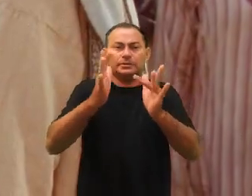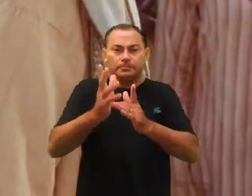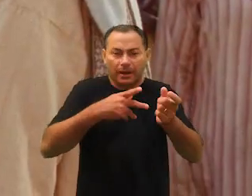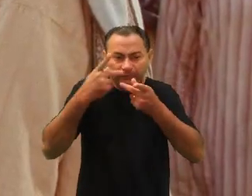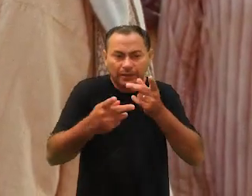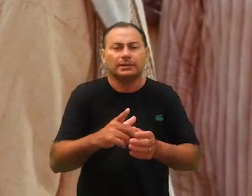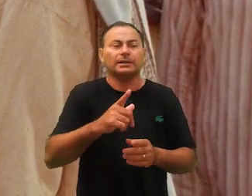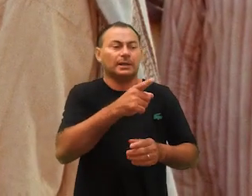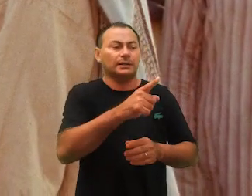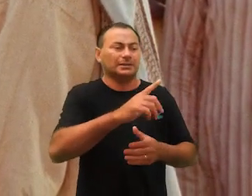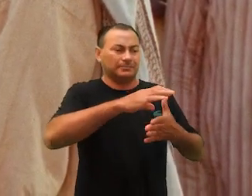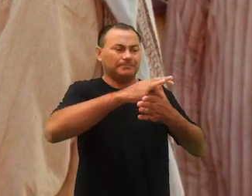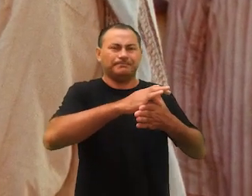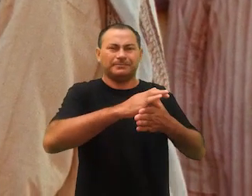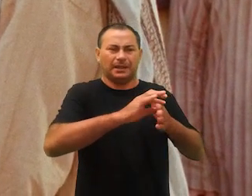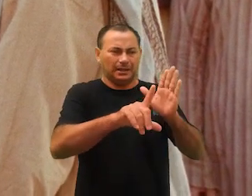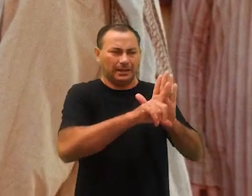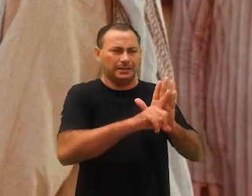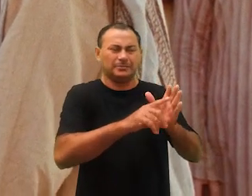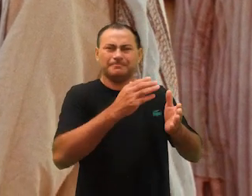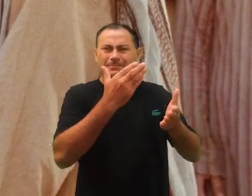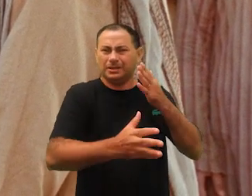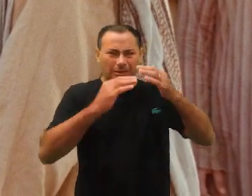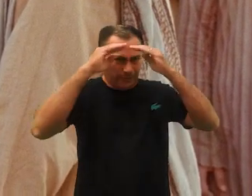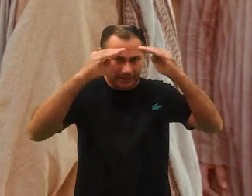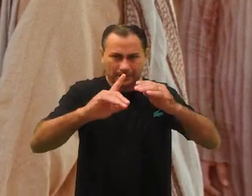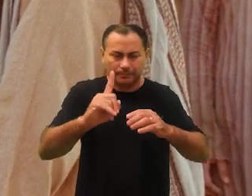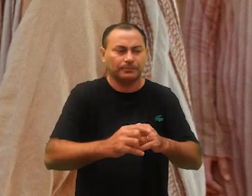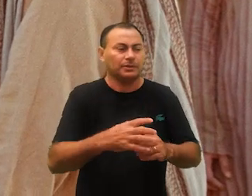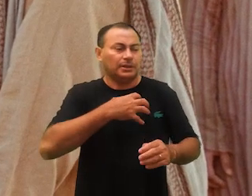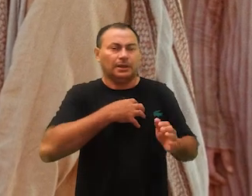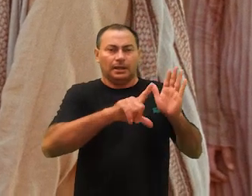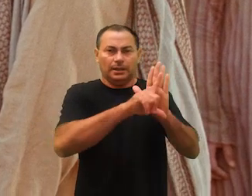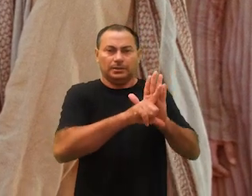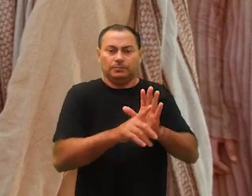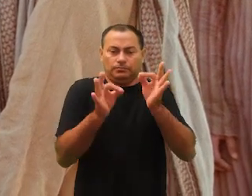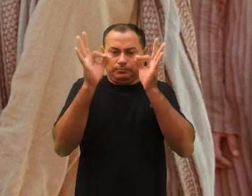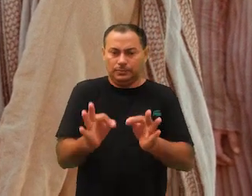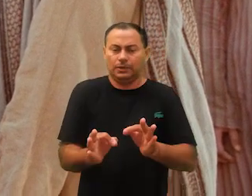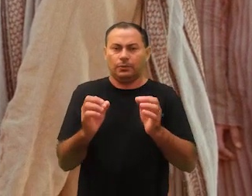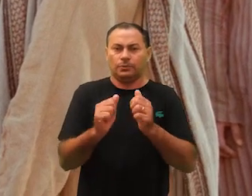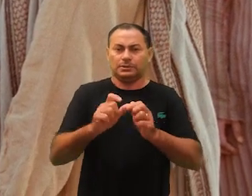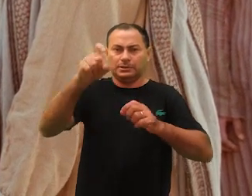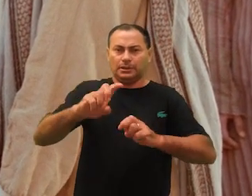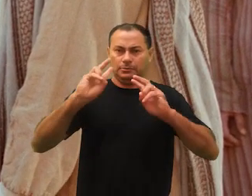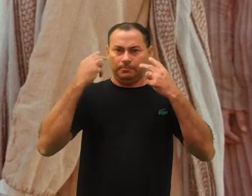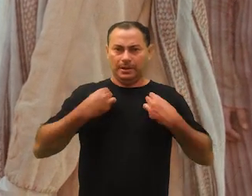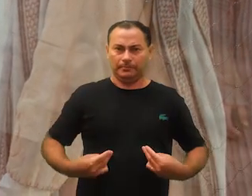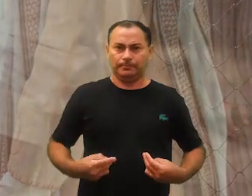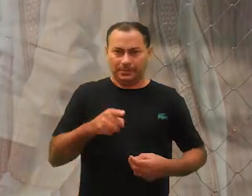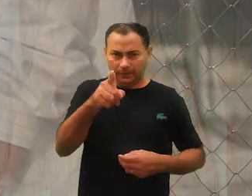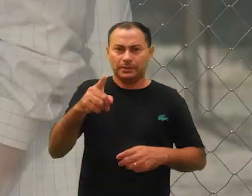Jesus estava dizendo que eles tinham perdido de vista o espírito da lei. Pelo espírito da lei, devemos ser justos com os seres